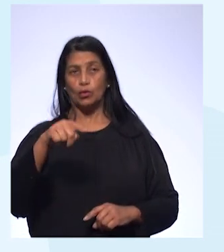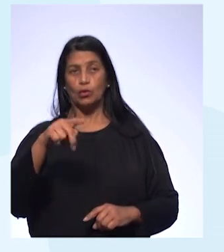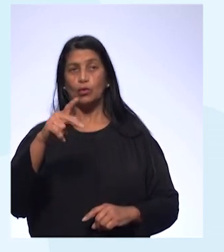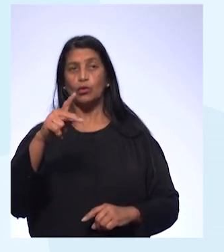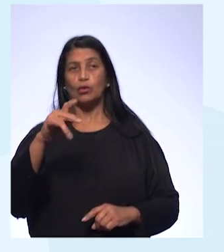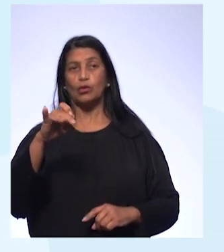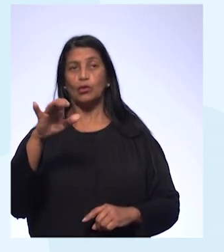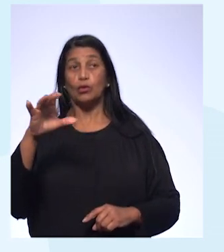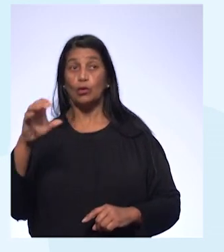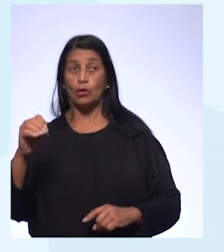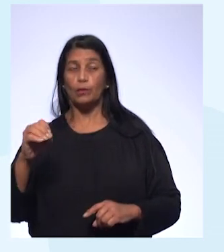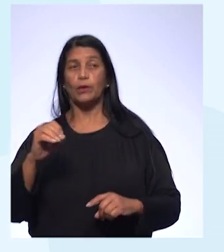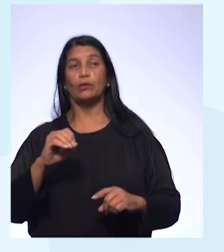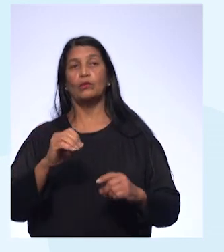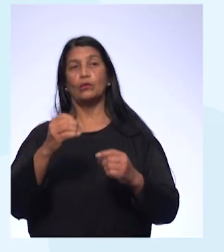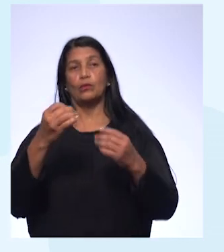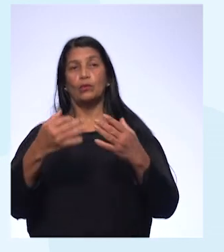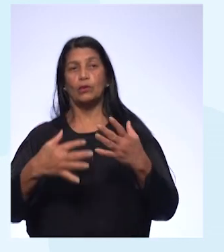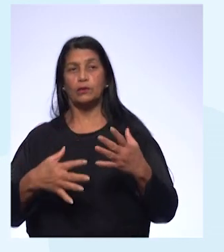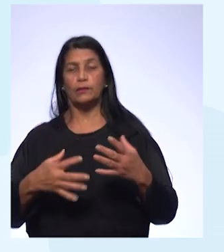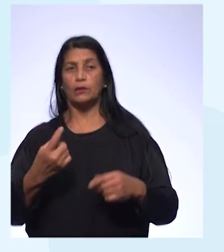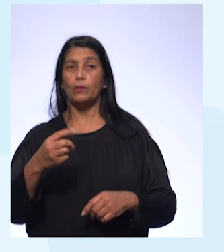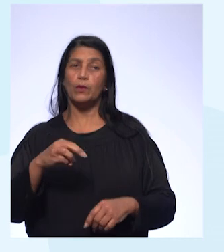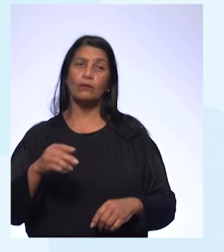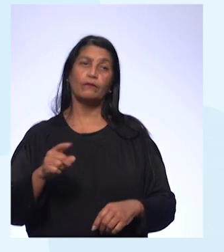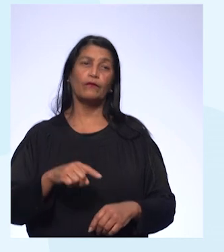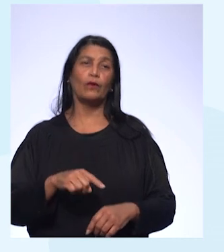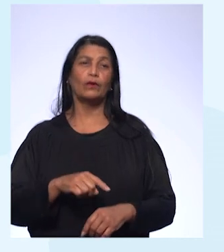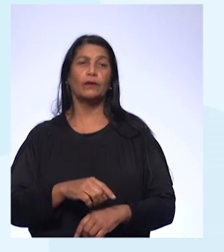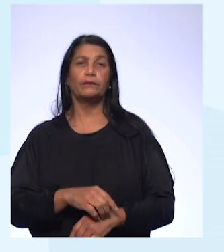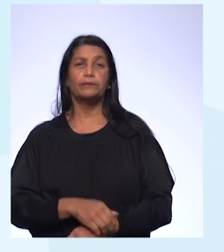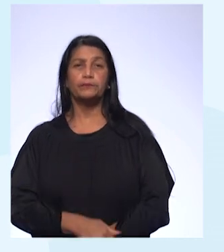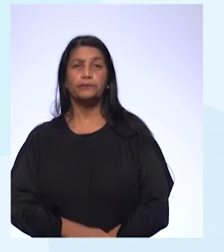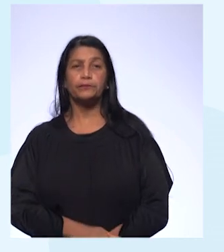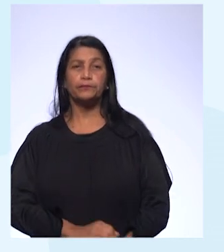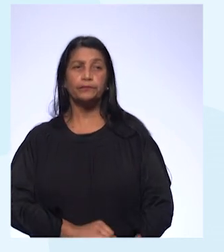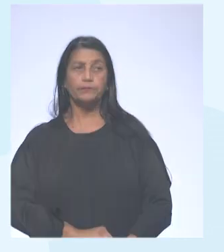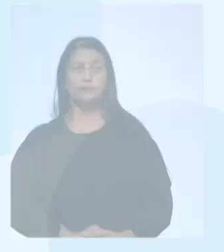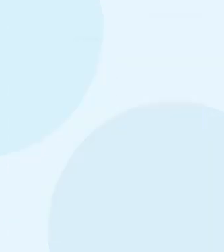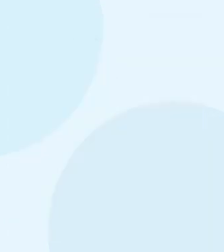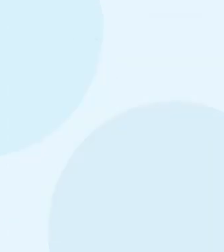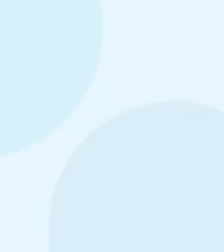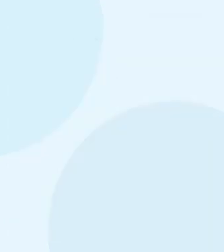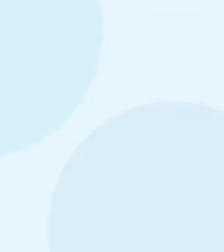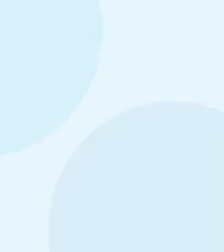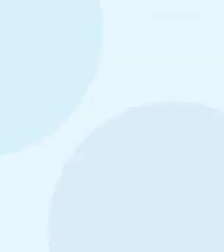para anarquismo, tá? Em 1 minuto a gente volta.